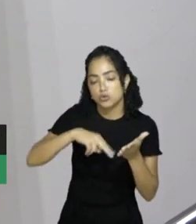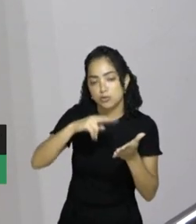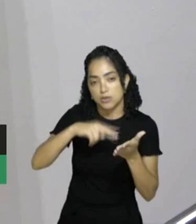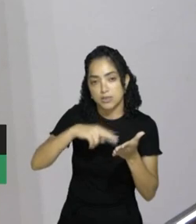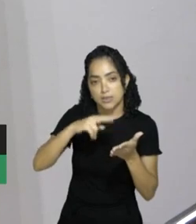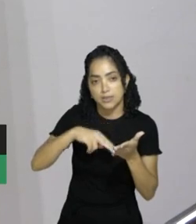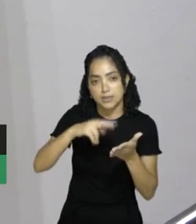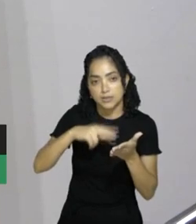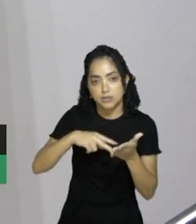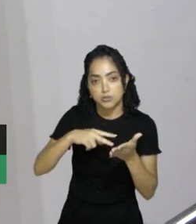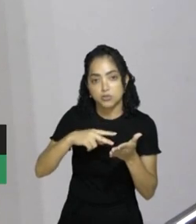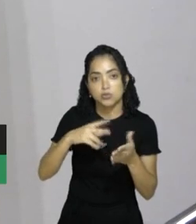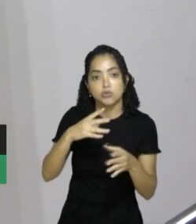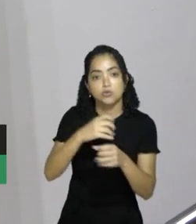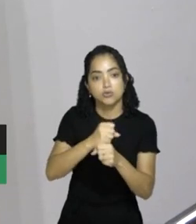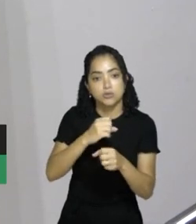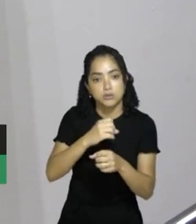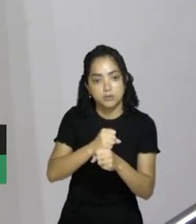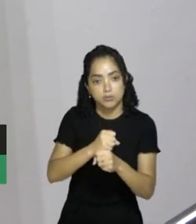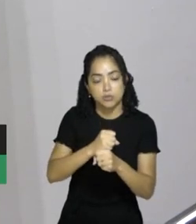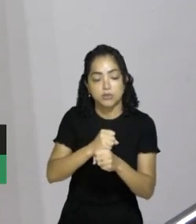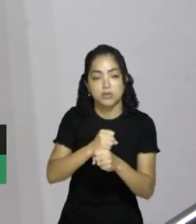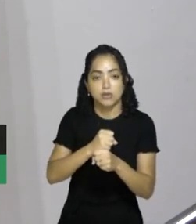de Contas do Estado de Santa Catarina deputado